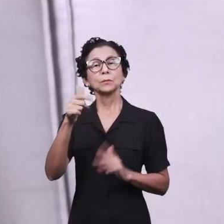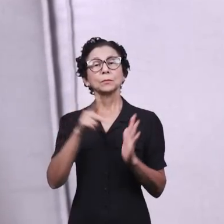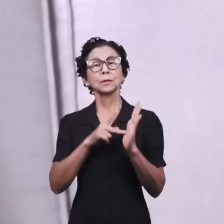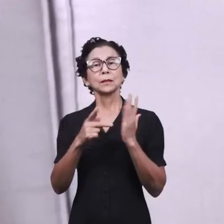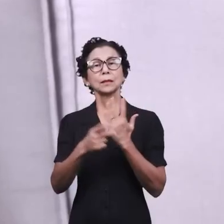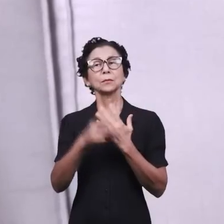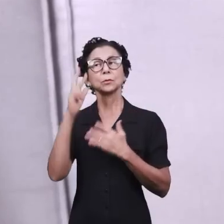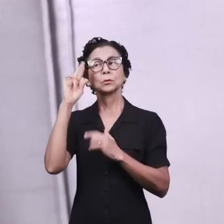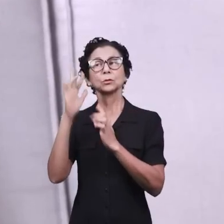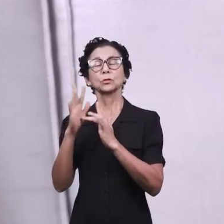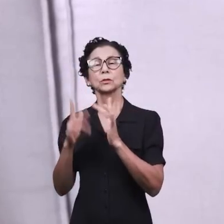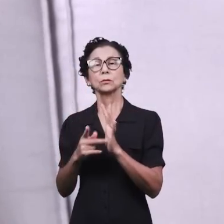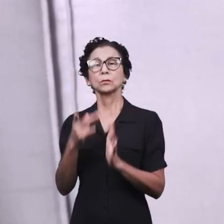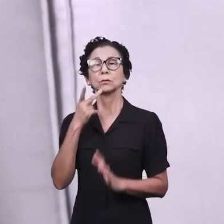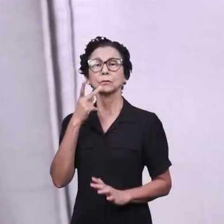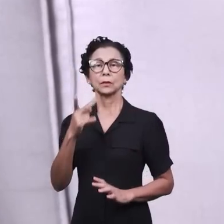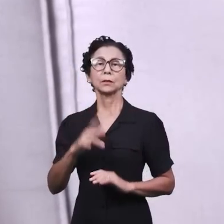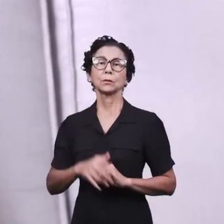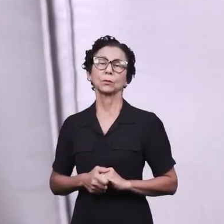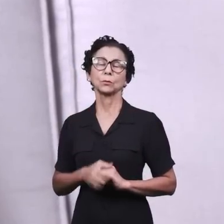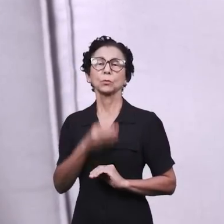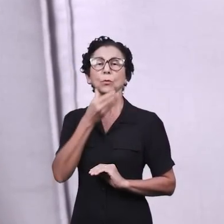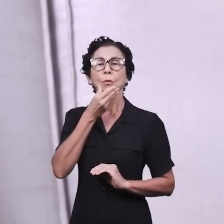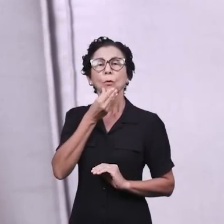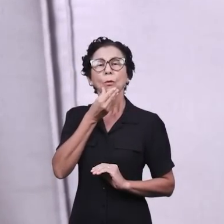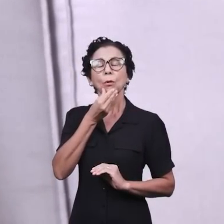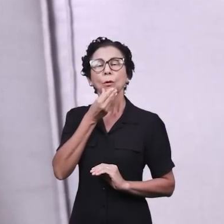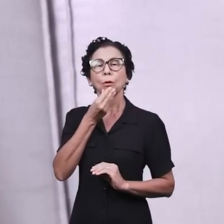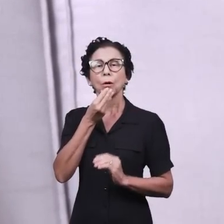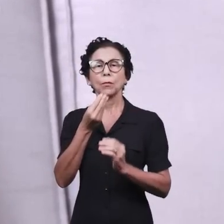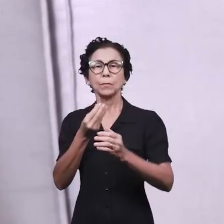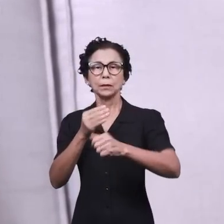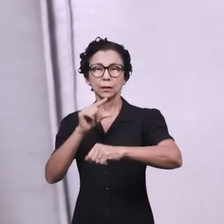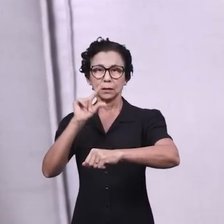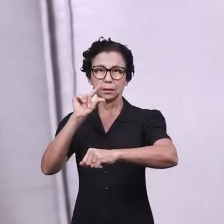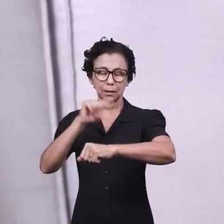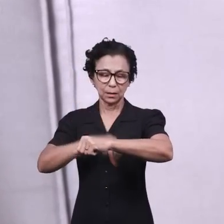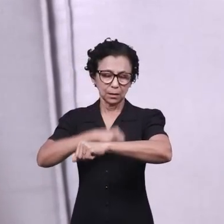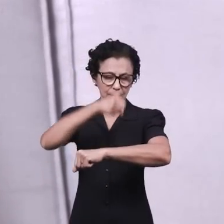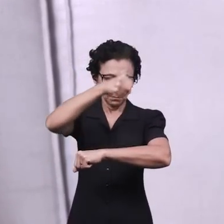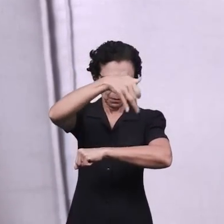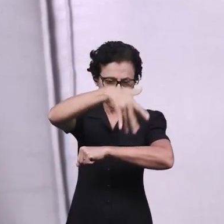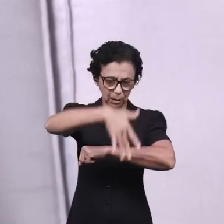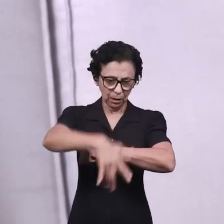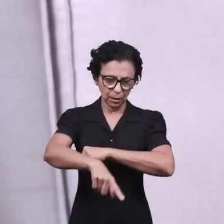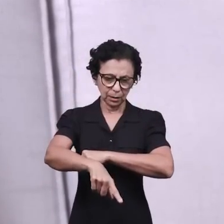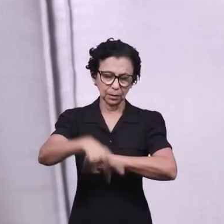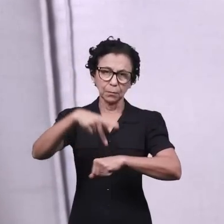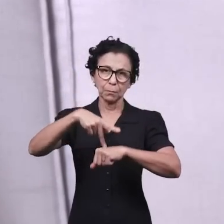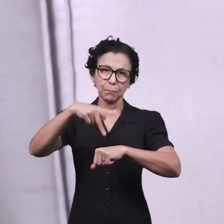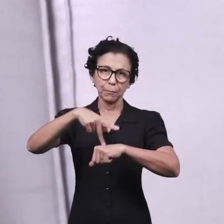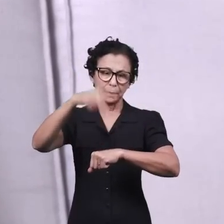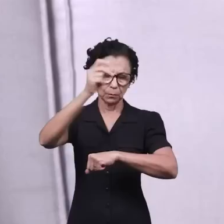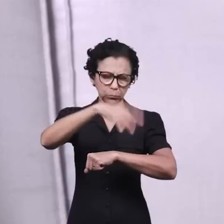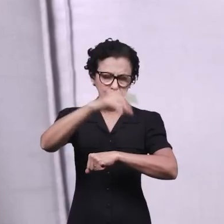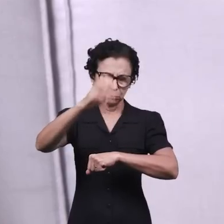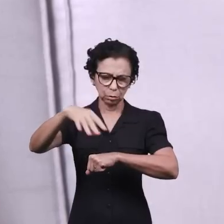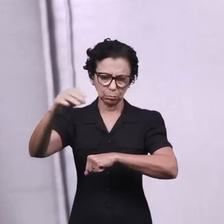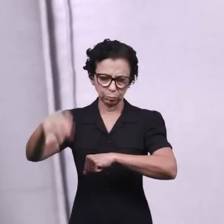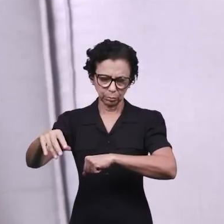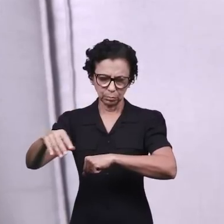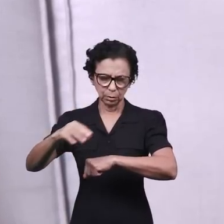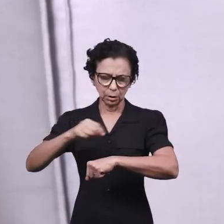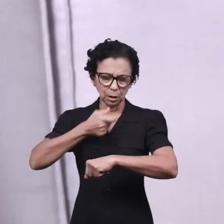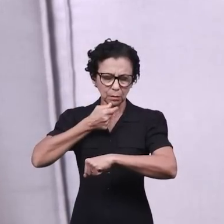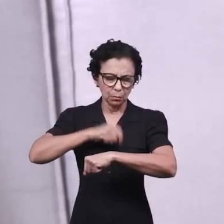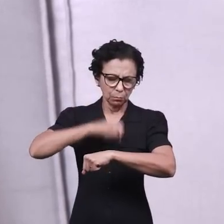com a primeira parábola que o Senhor Jesus contou do semeador, aquela parte que cai nos pedregais, né, onde tinha terra